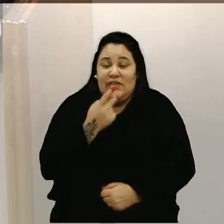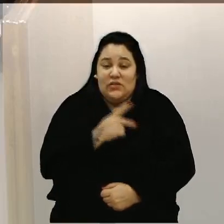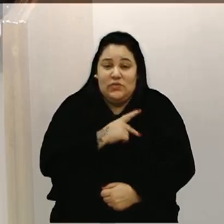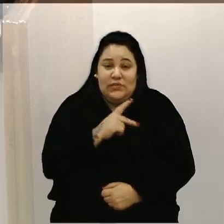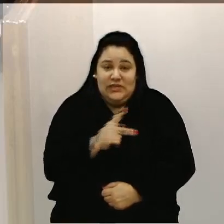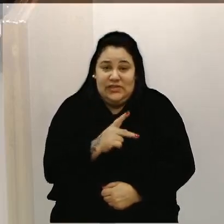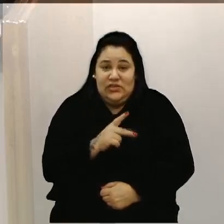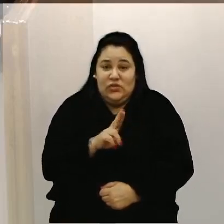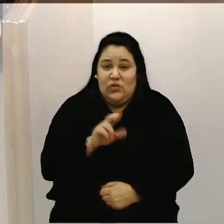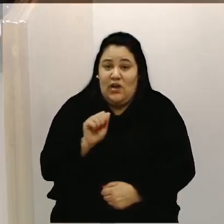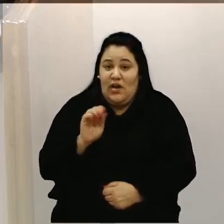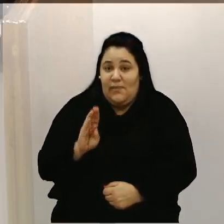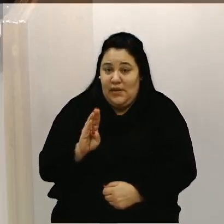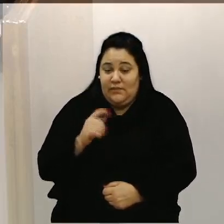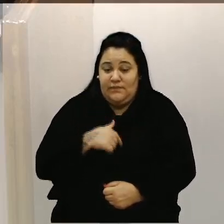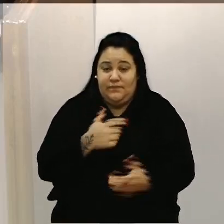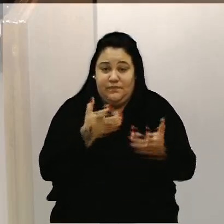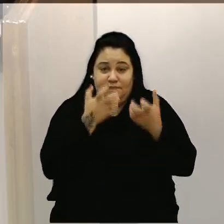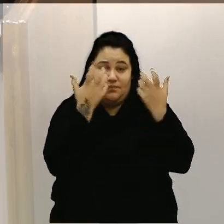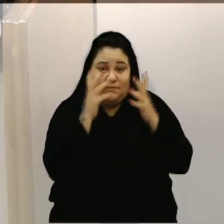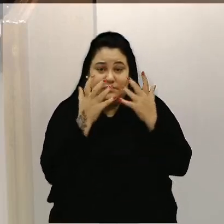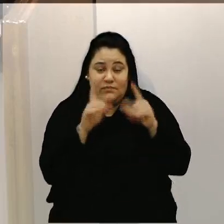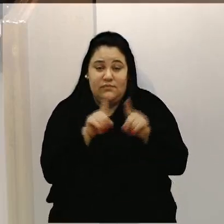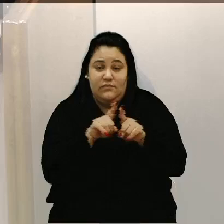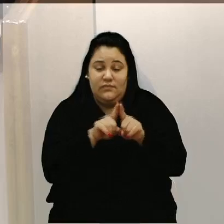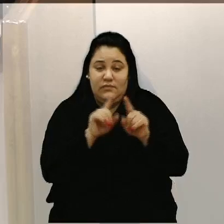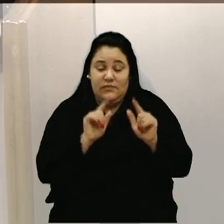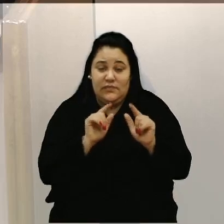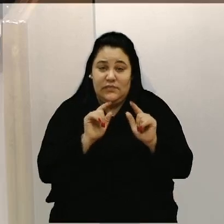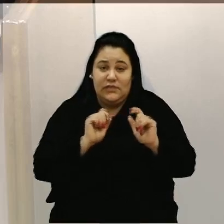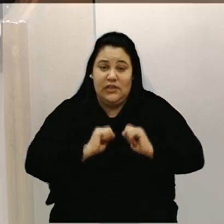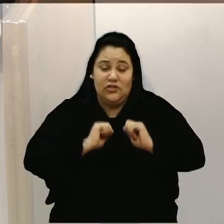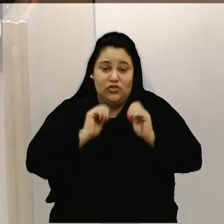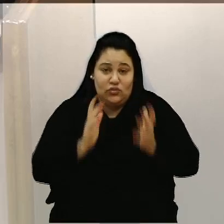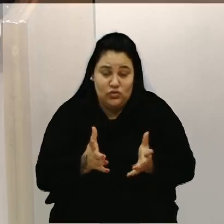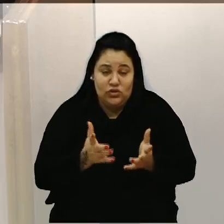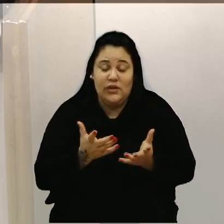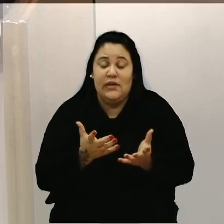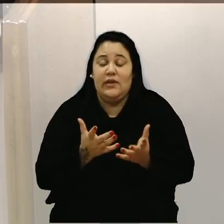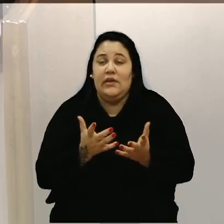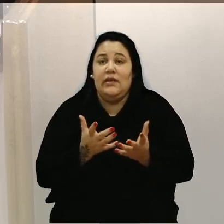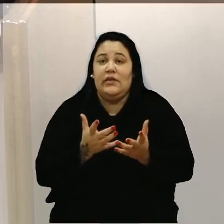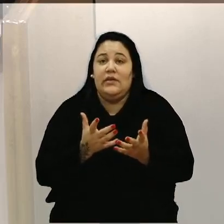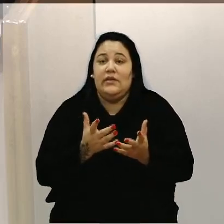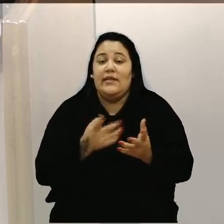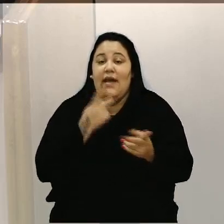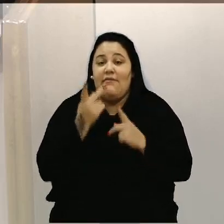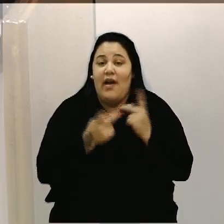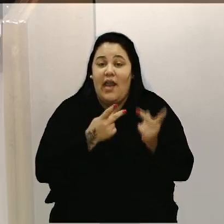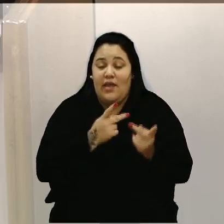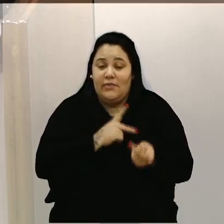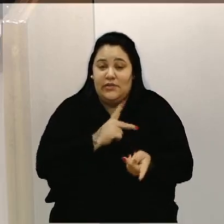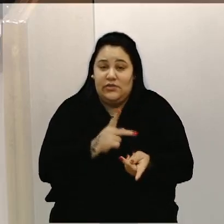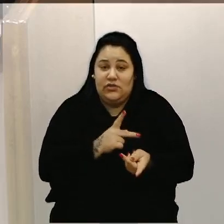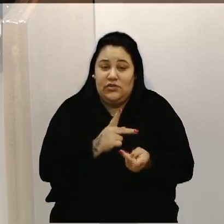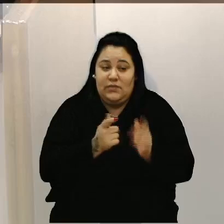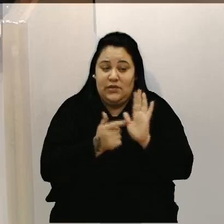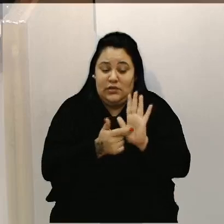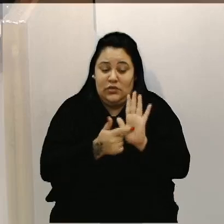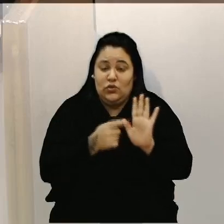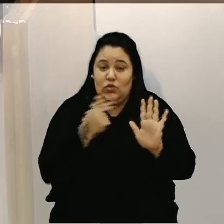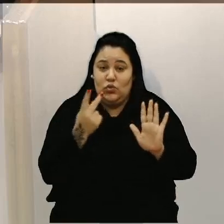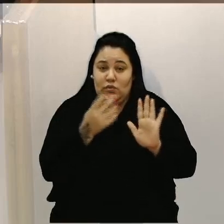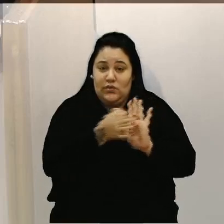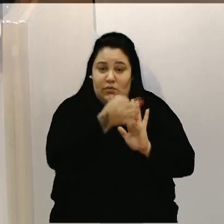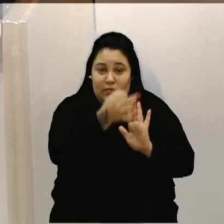da OAB, gostaria de parabenizar pela ação. Na fala ele apresentou duas